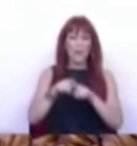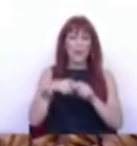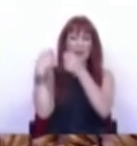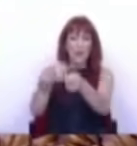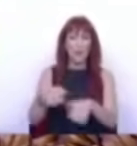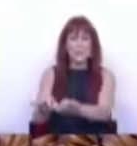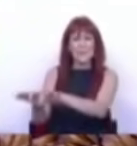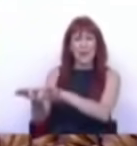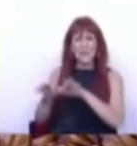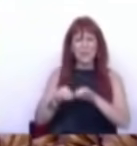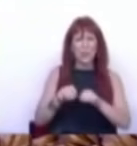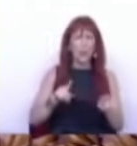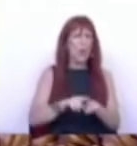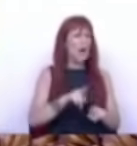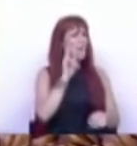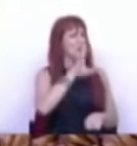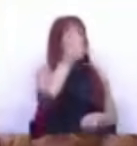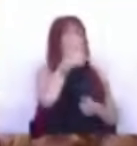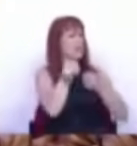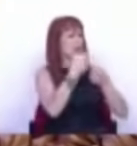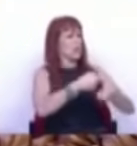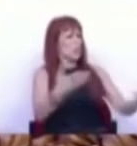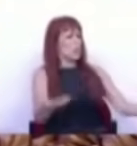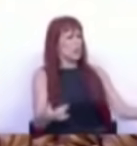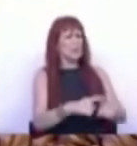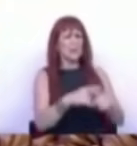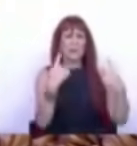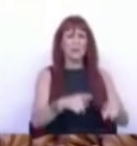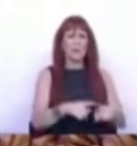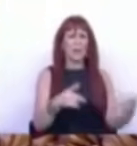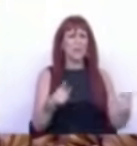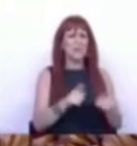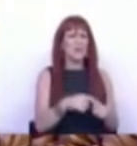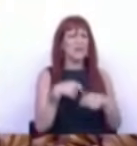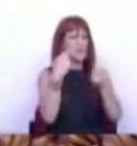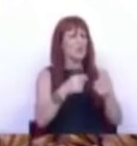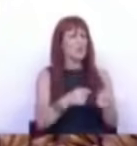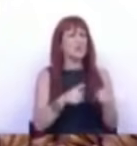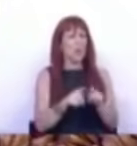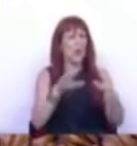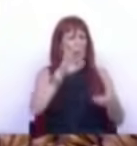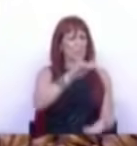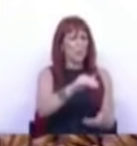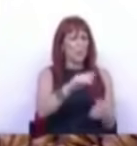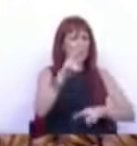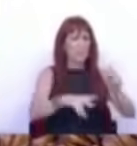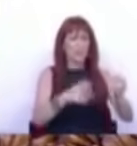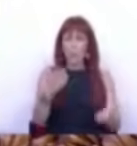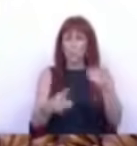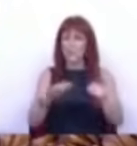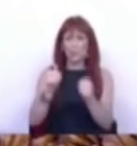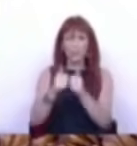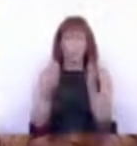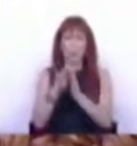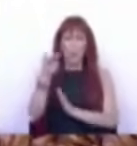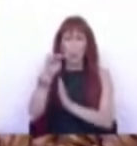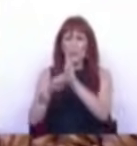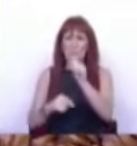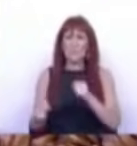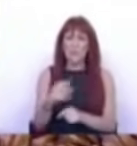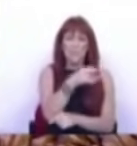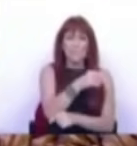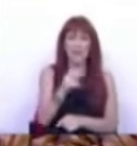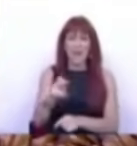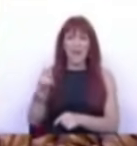comum, enquanto a Ministra da Agricultura, que tem só para a agricultura um pacote financeiro comparável a todo o Programa de Recuperação